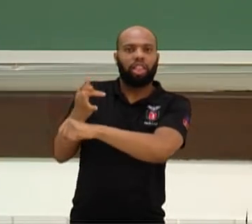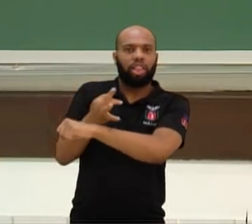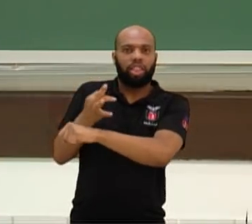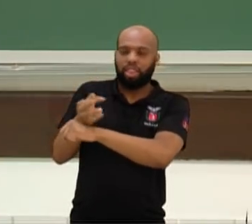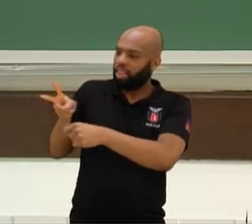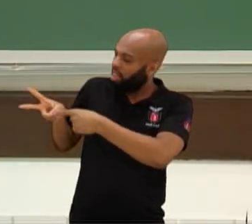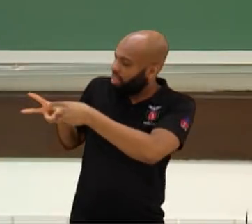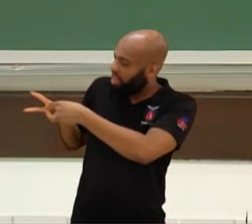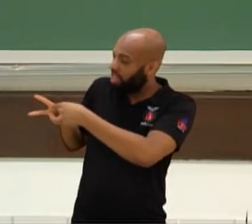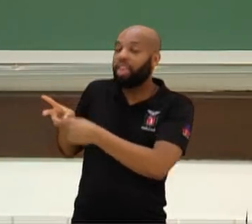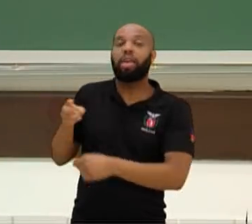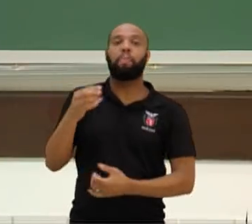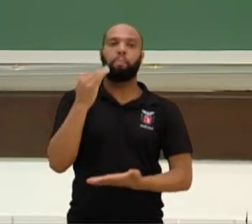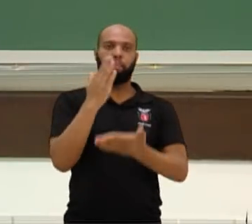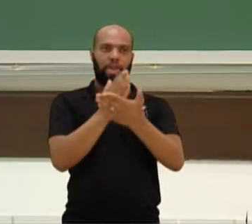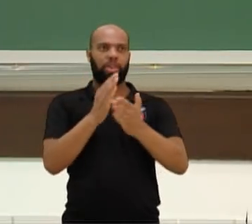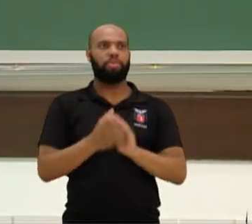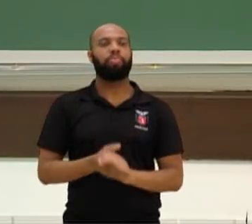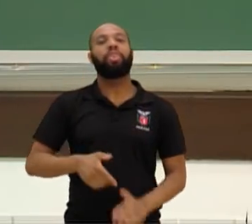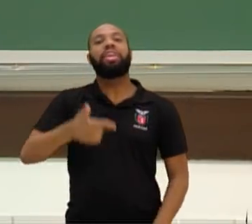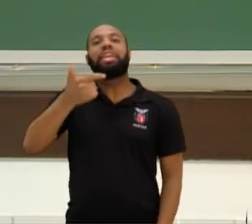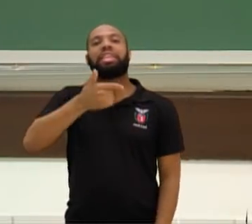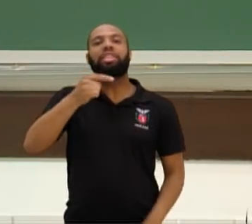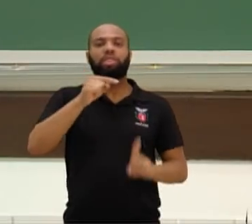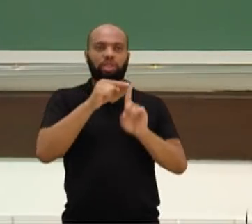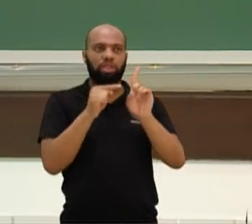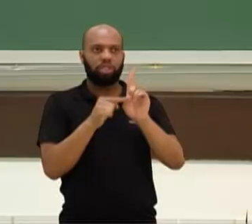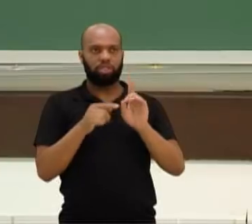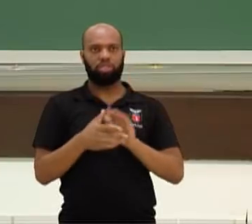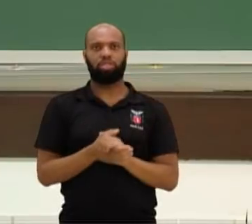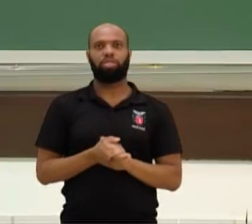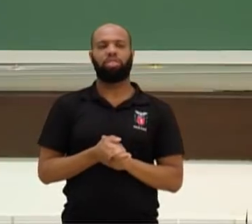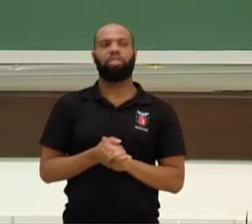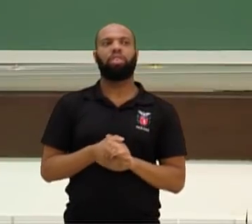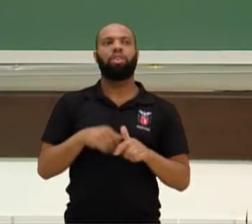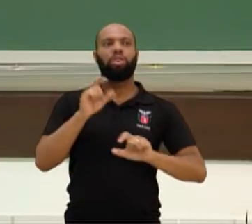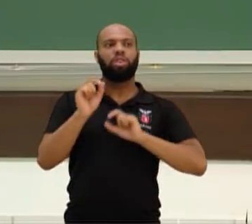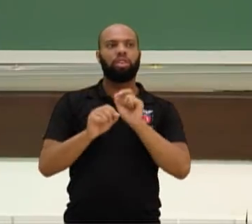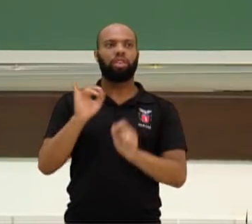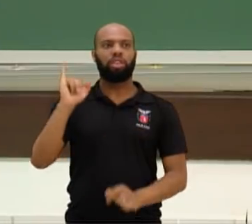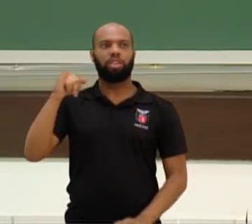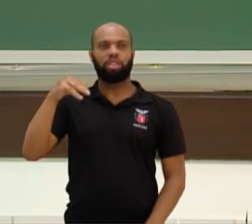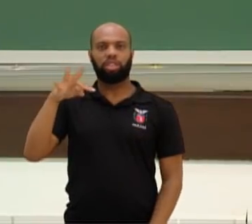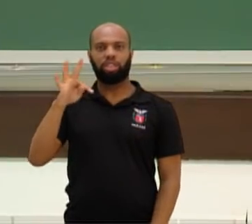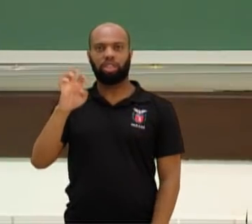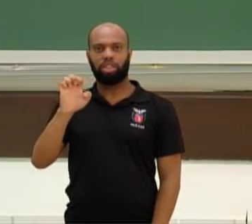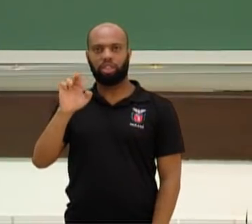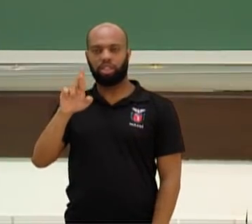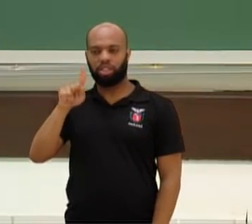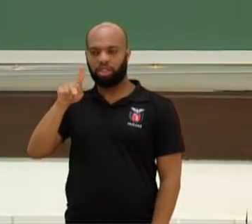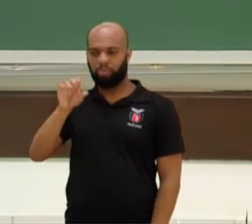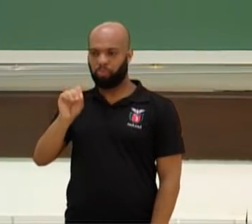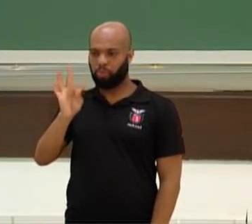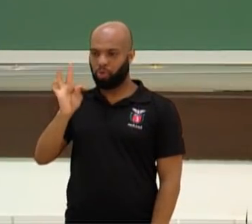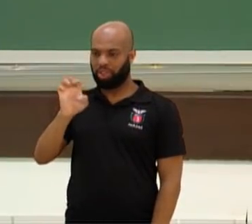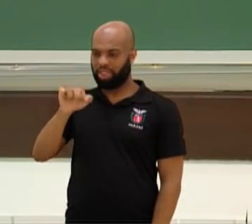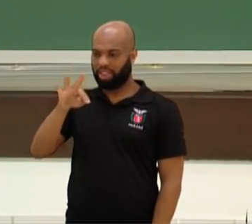bem. O segundo tipo de alavanca é a alavanca